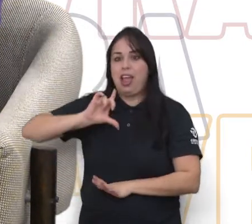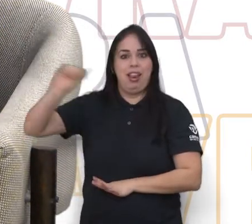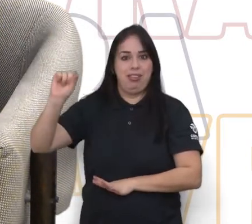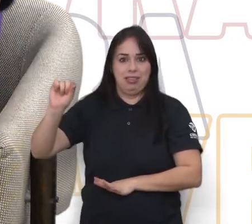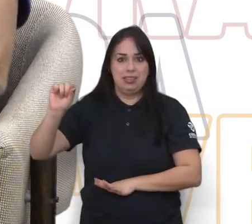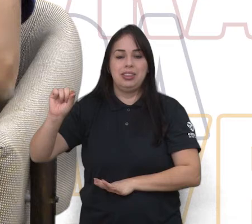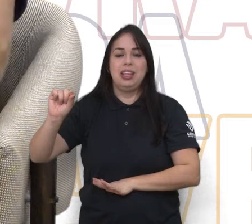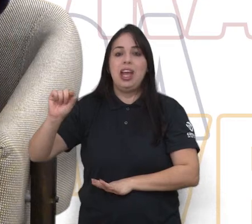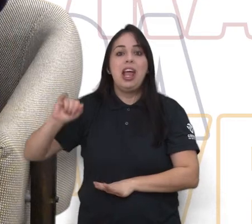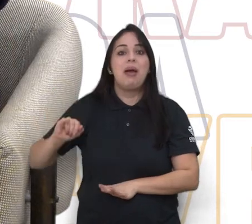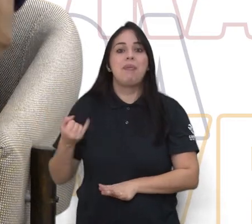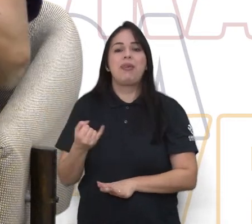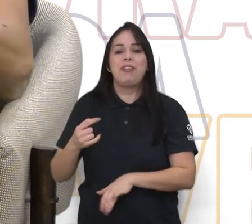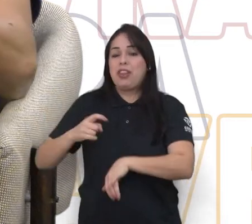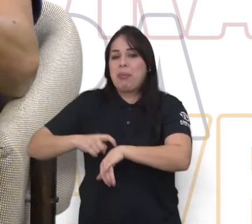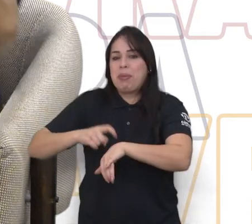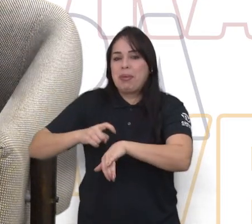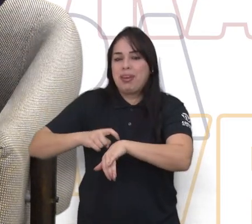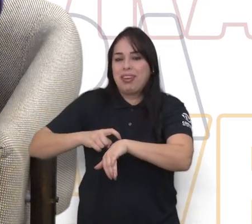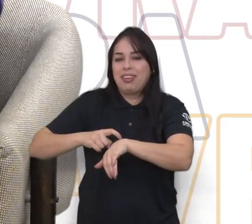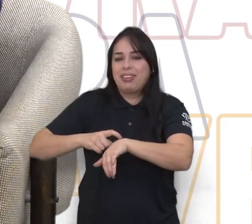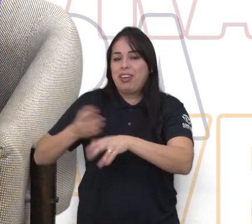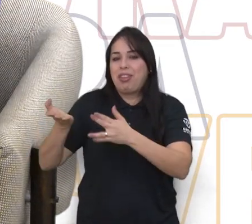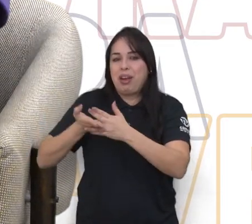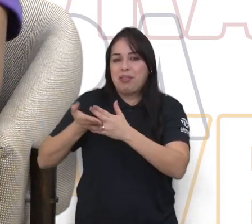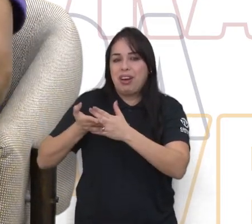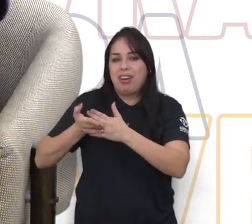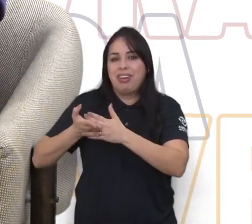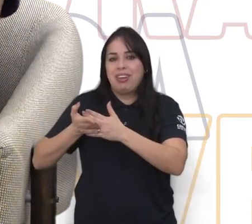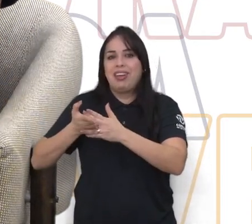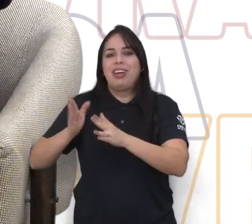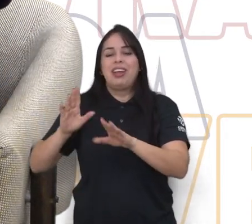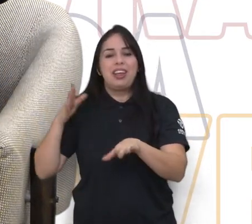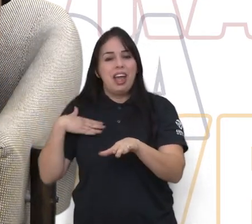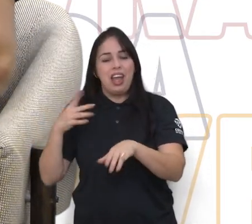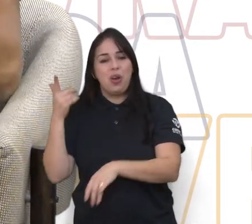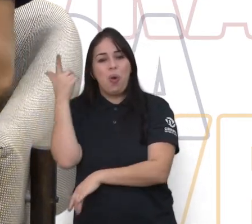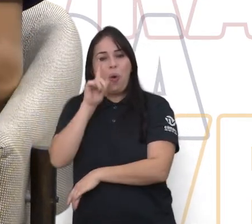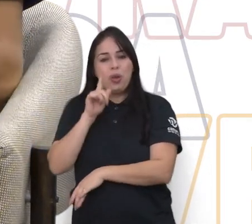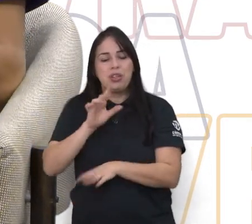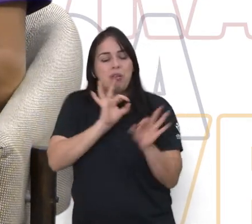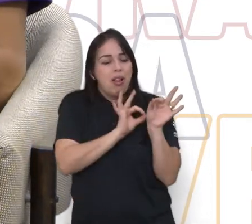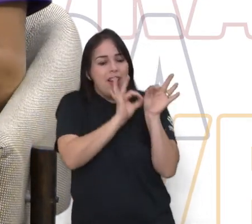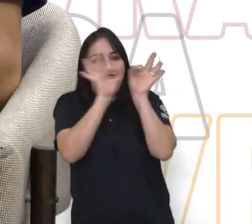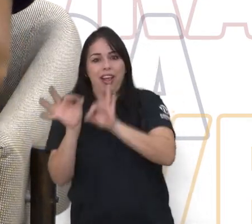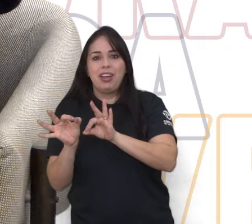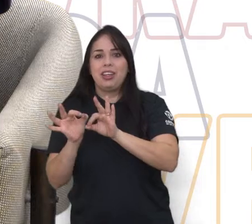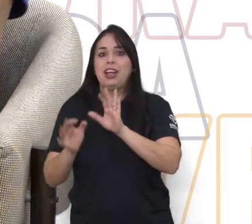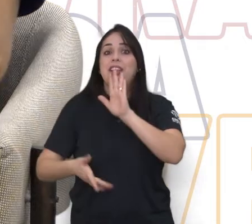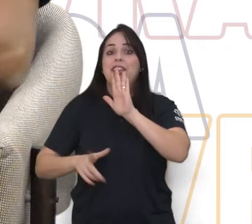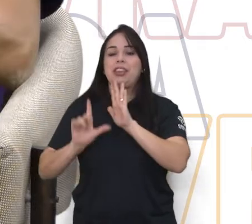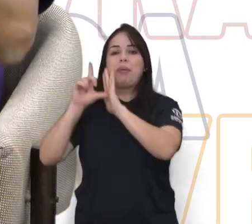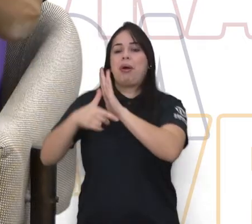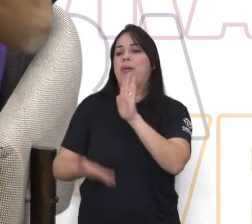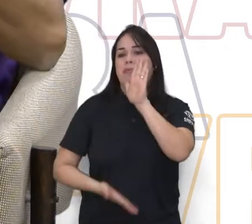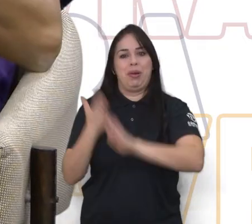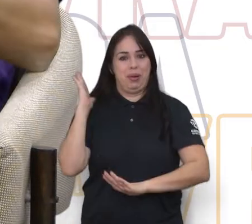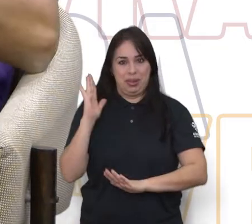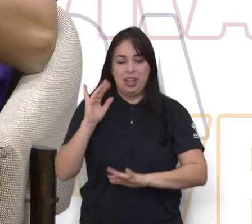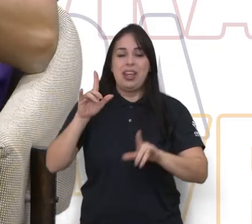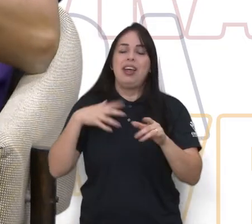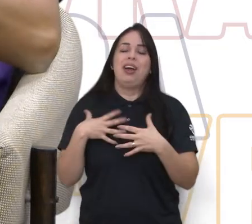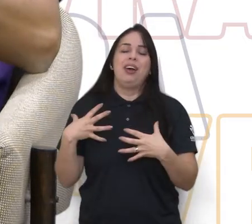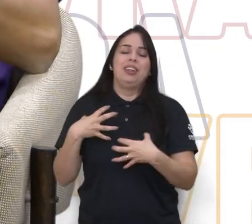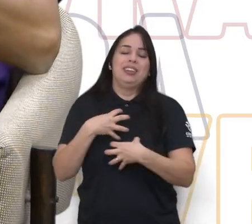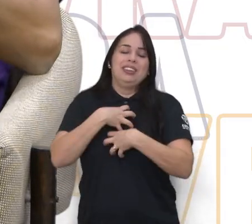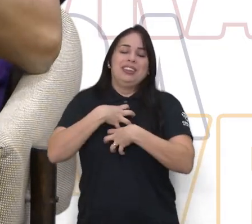fazendo entrega, daí ele aproveitou, pegou o serviço de fazer entrega no dia, porque daí ele podia dar uma fugida, assistiu a apresentação da filha e foi-se embora. Isso para mim